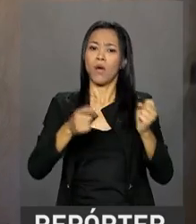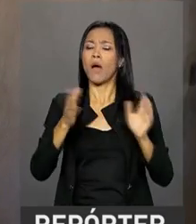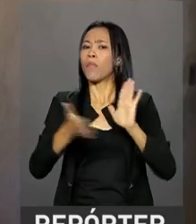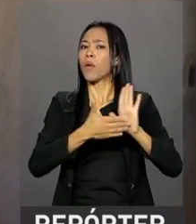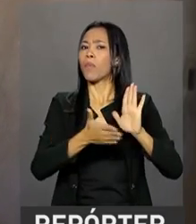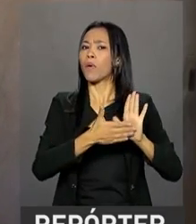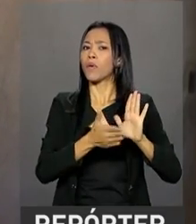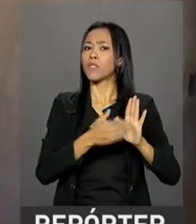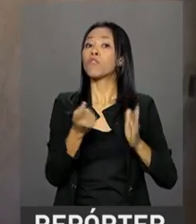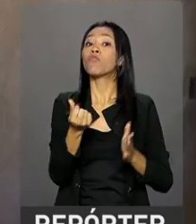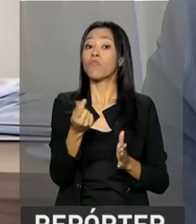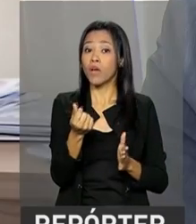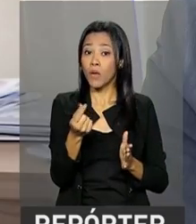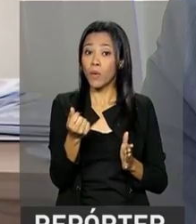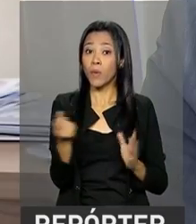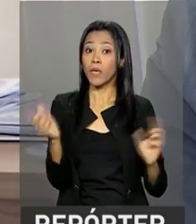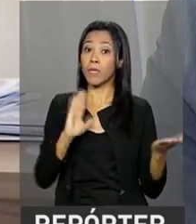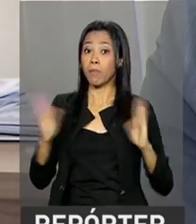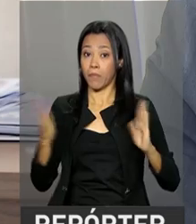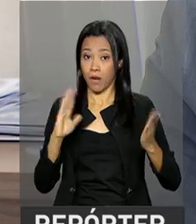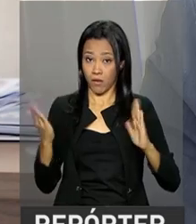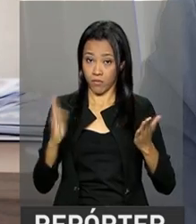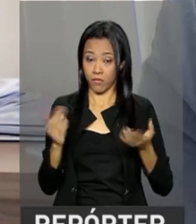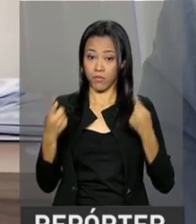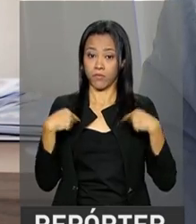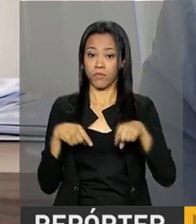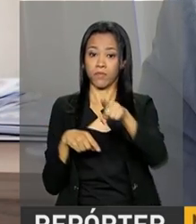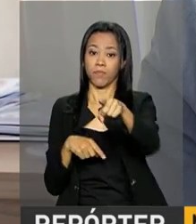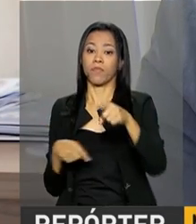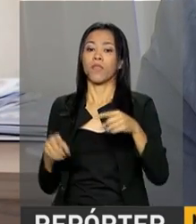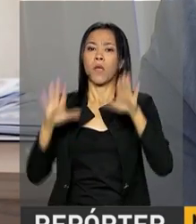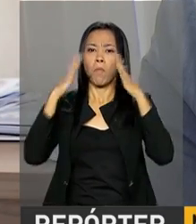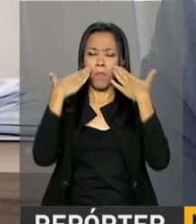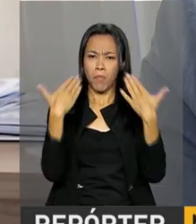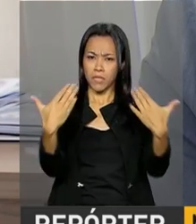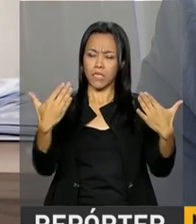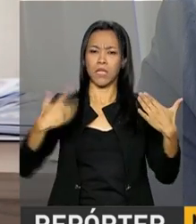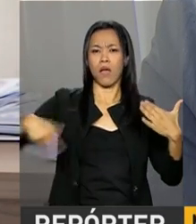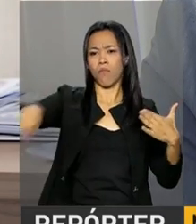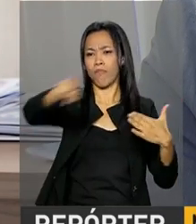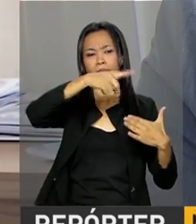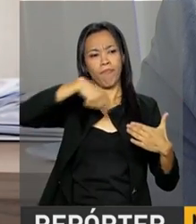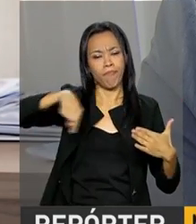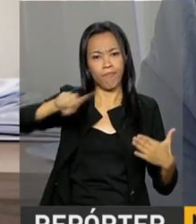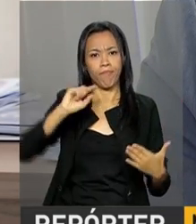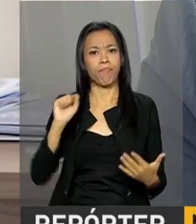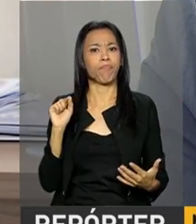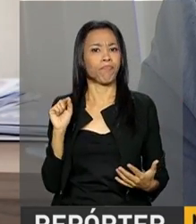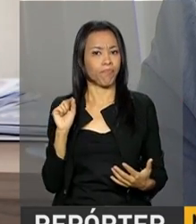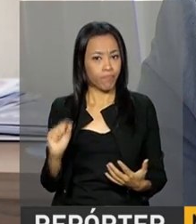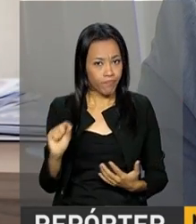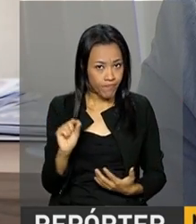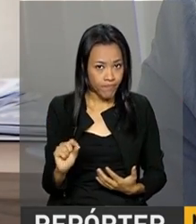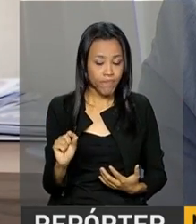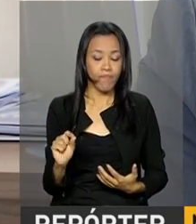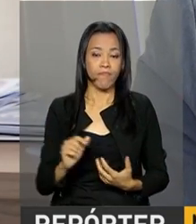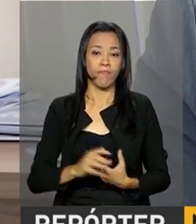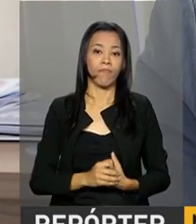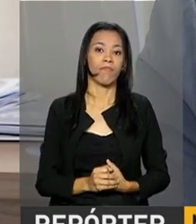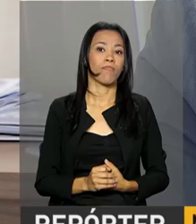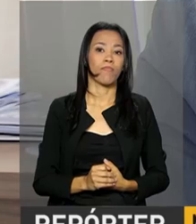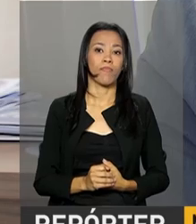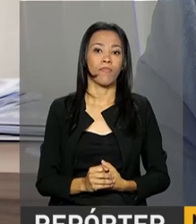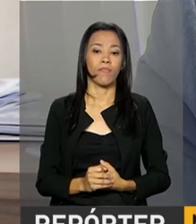e prazo para finalização trazer transparência mostrar para o o essa essa